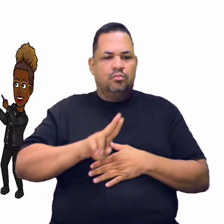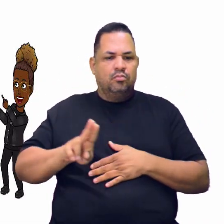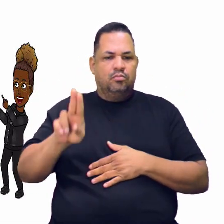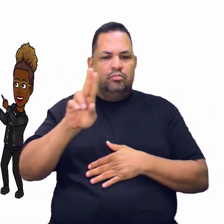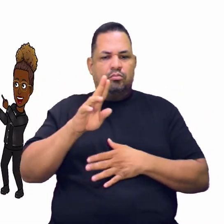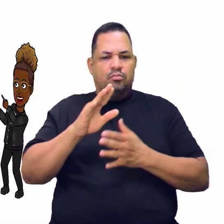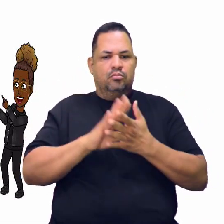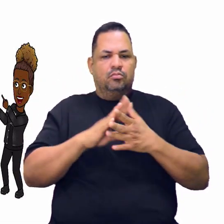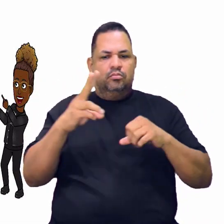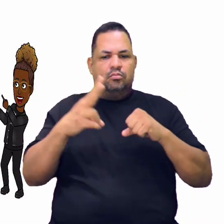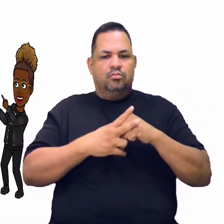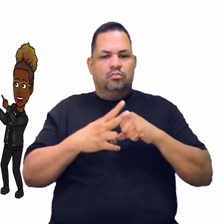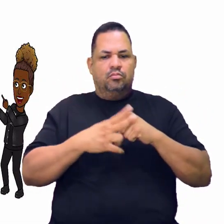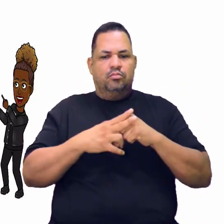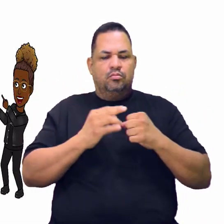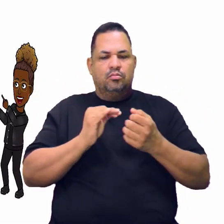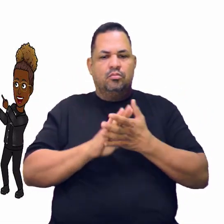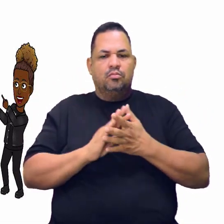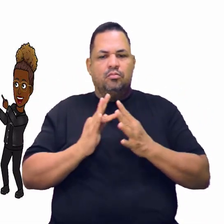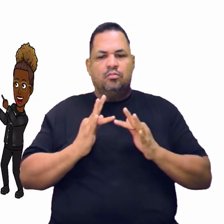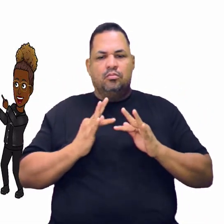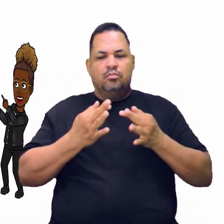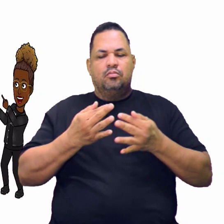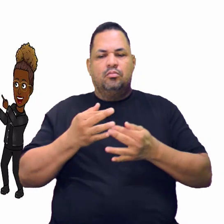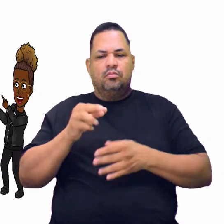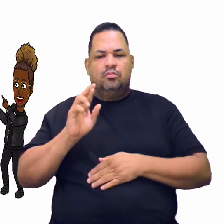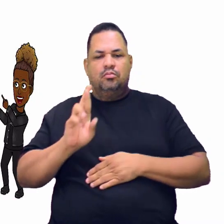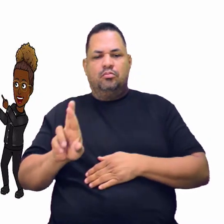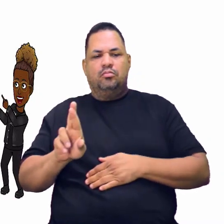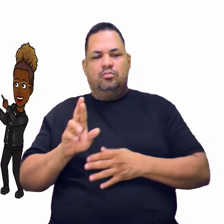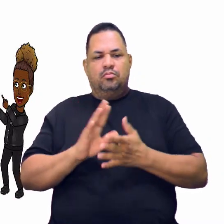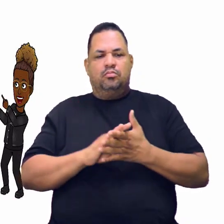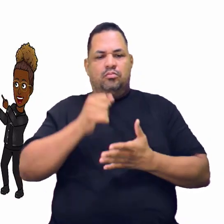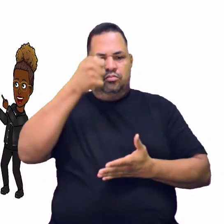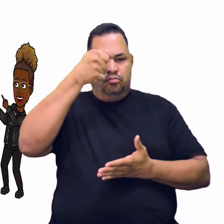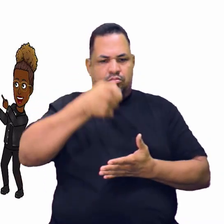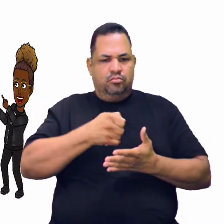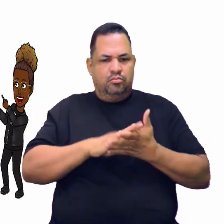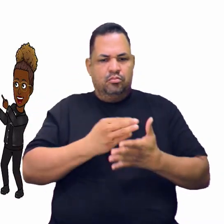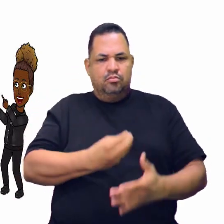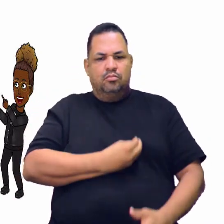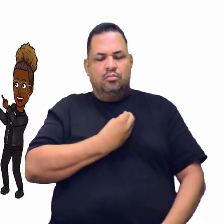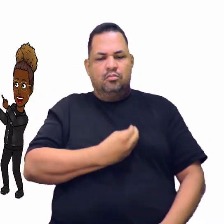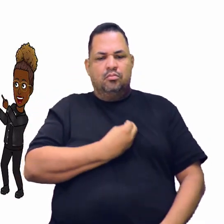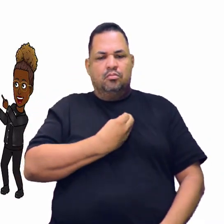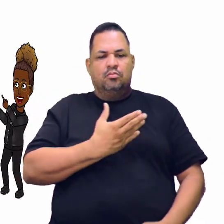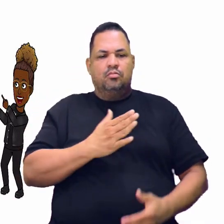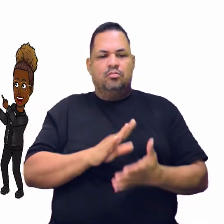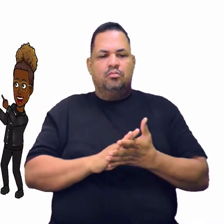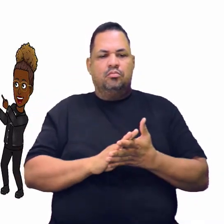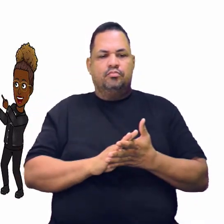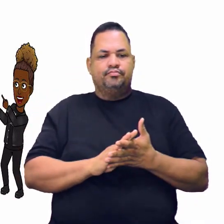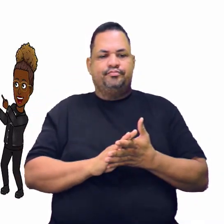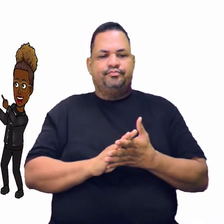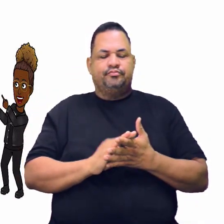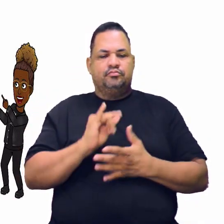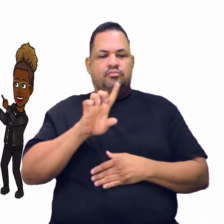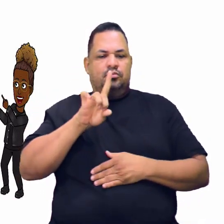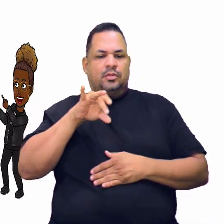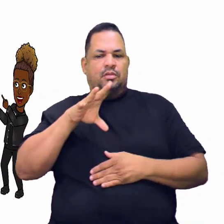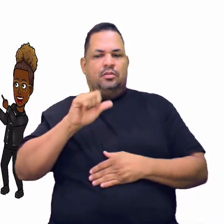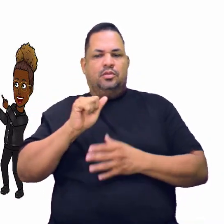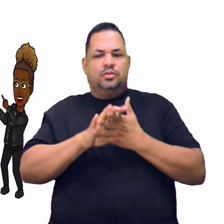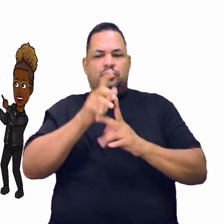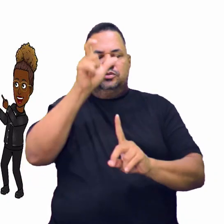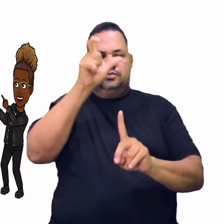utiliza predominantemente verbos no infinitivo, imperativo ou presente do indicativo com indeterminação do